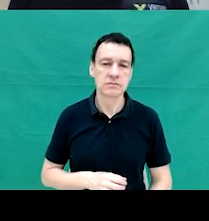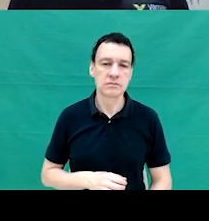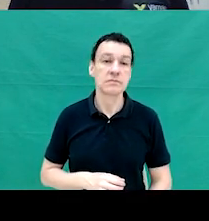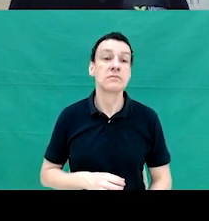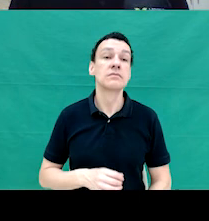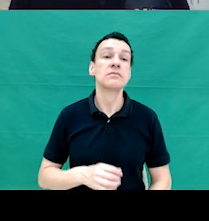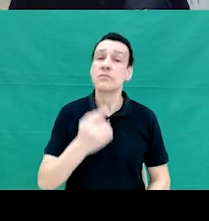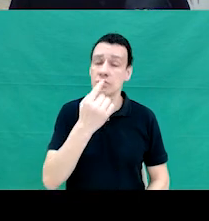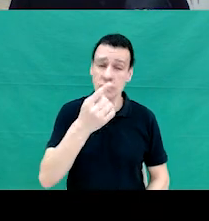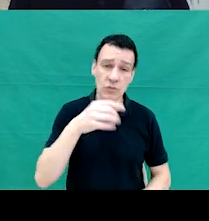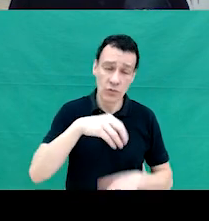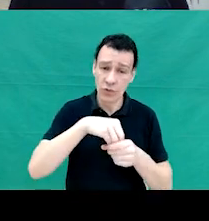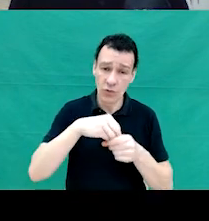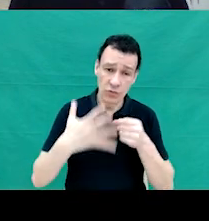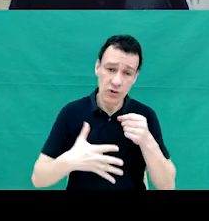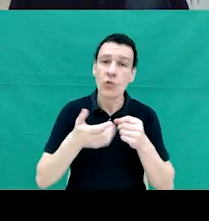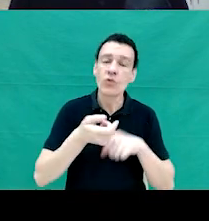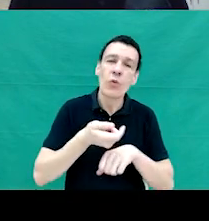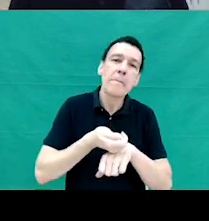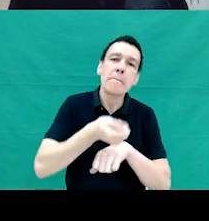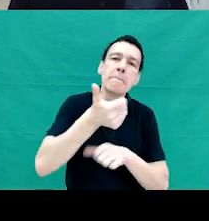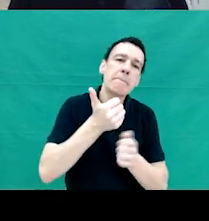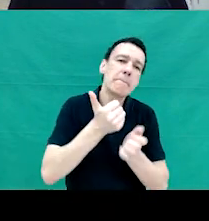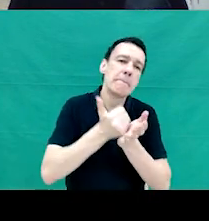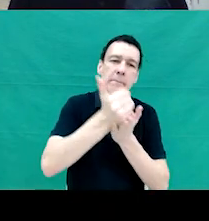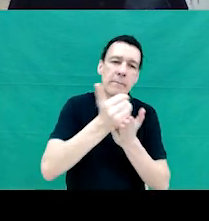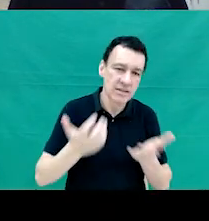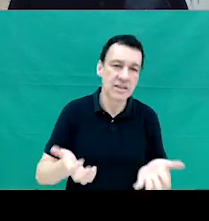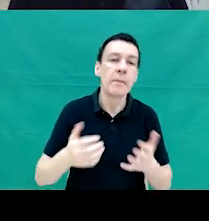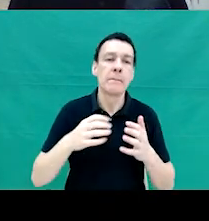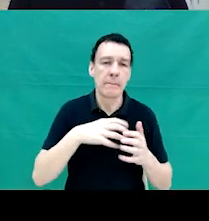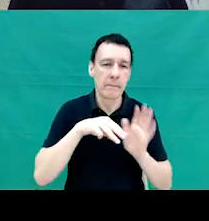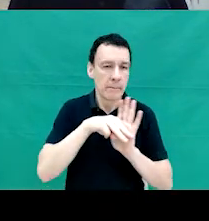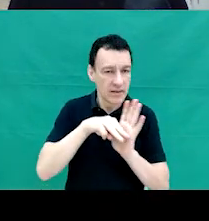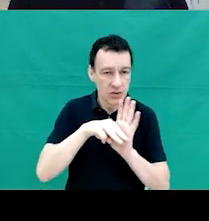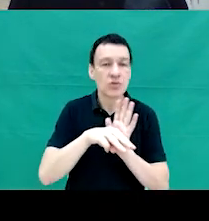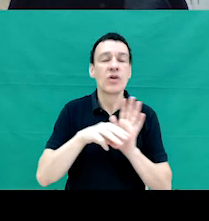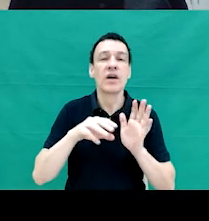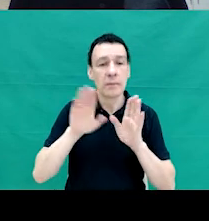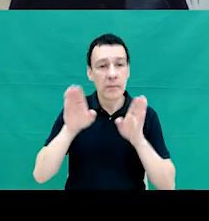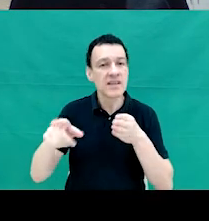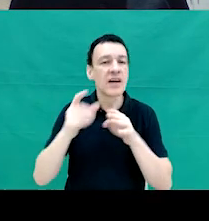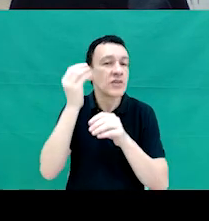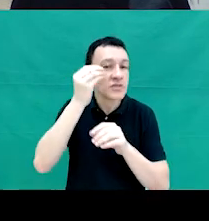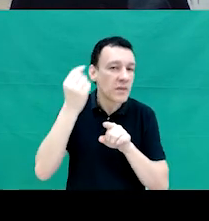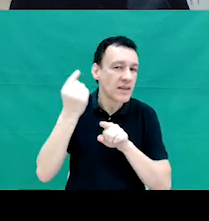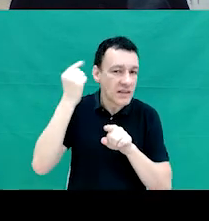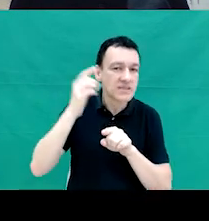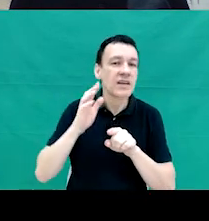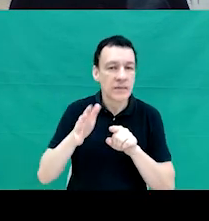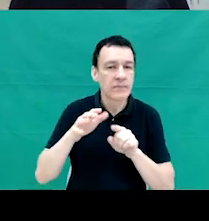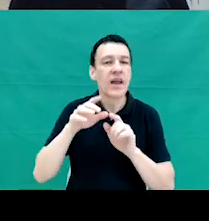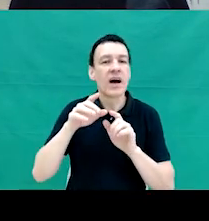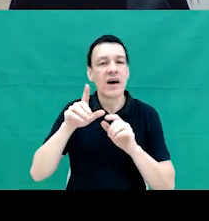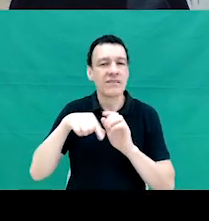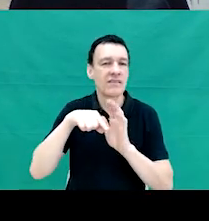tem como título Método baseado em heurísticas para avaliação de acessibilidade em sistemas de informação. Esse conteúdo é uma tese de